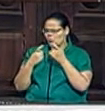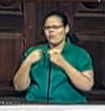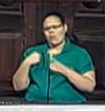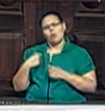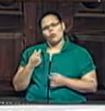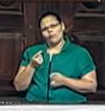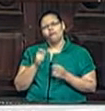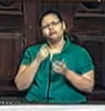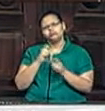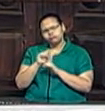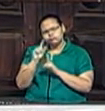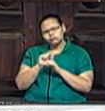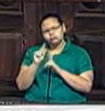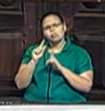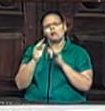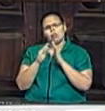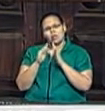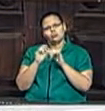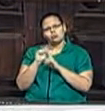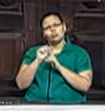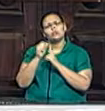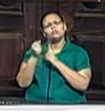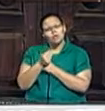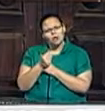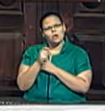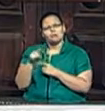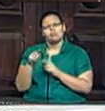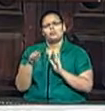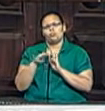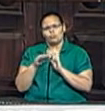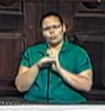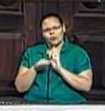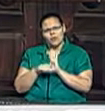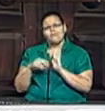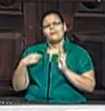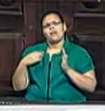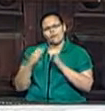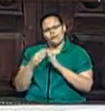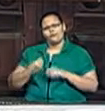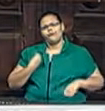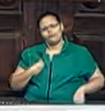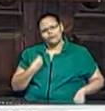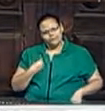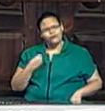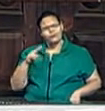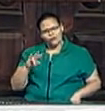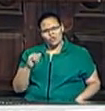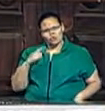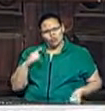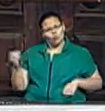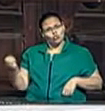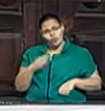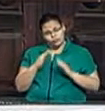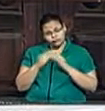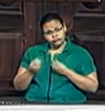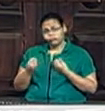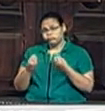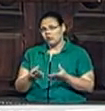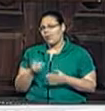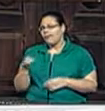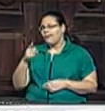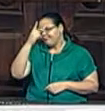lhe pagar um aluguel social e você estará incluído no programa Minha Casa Minha Vida e daqui a pouco você terá uma nova moradia. E